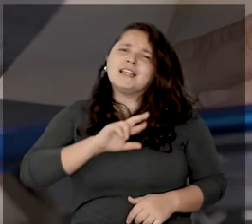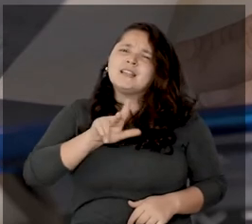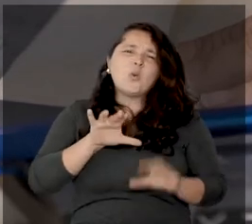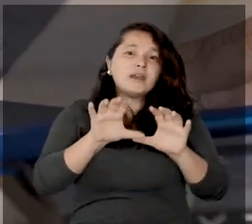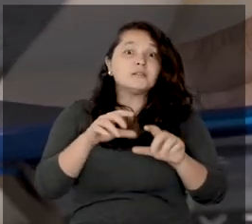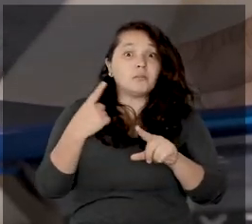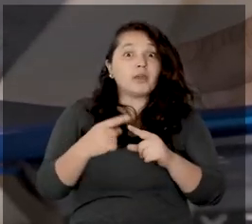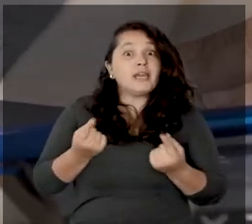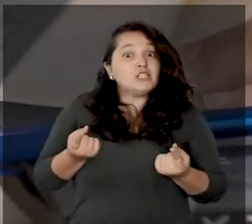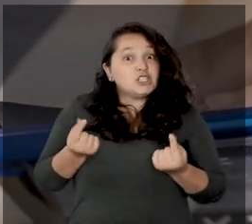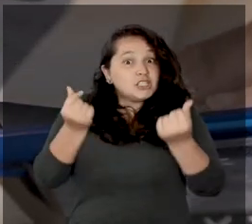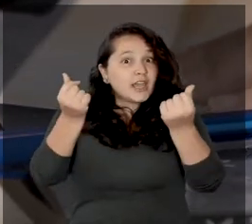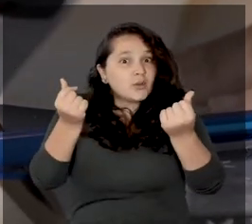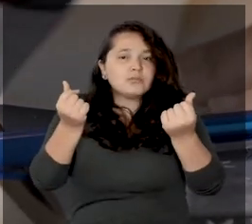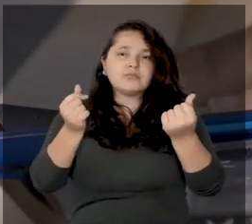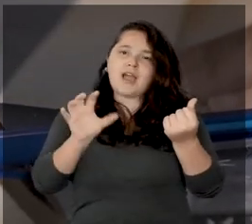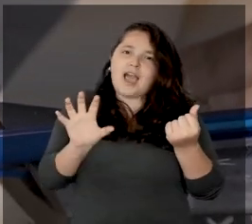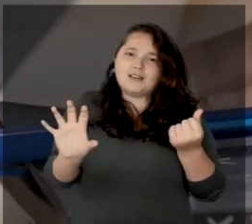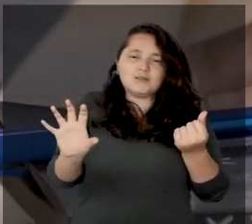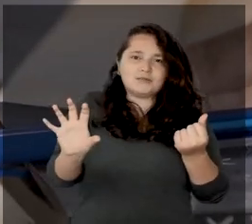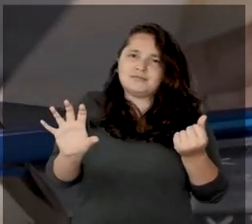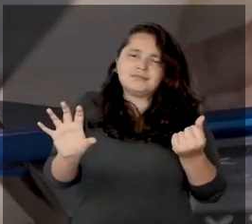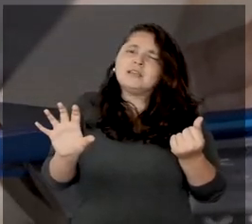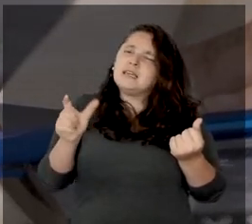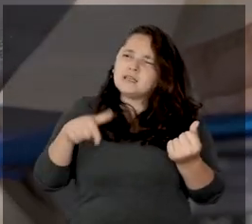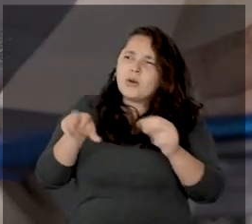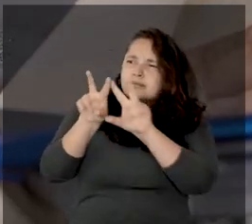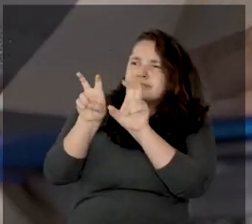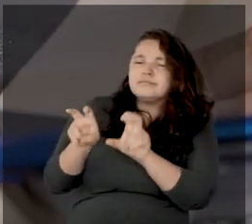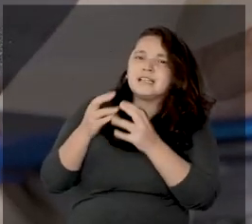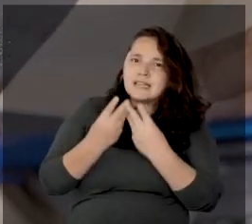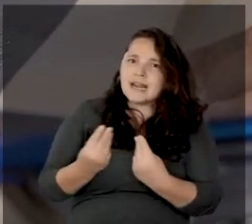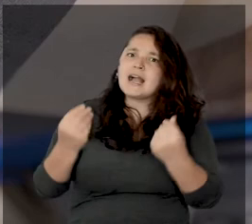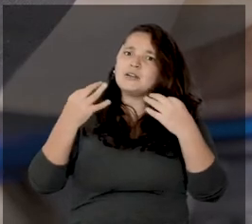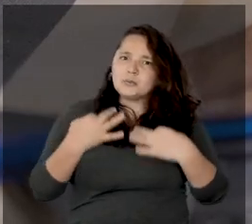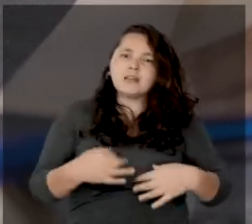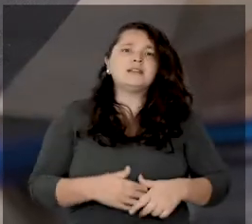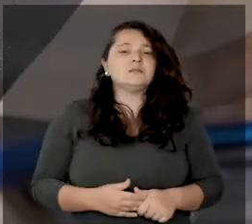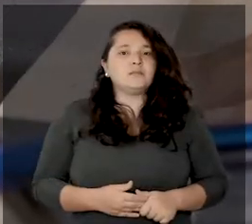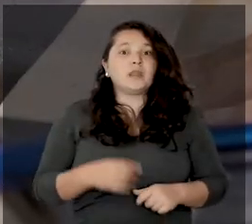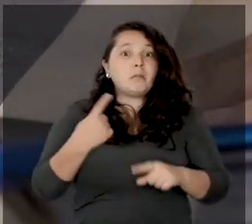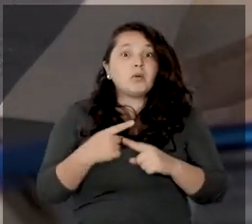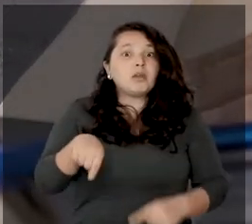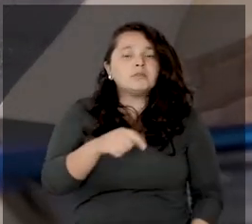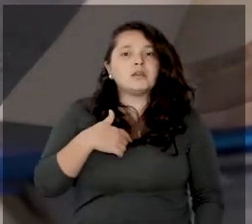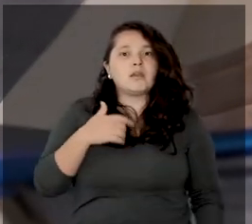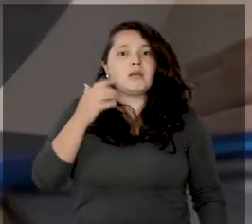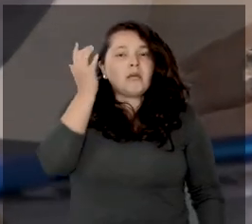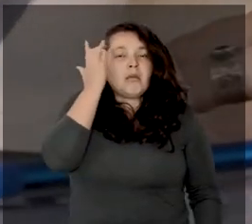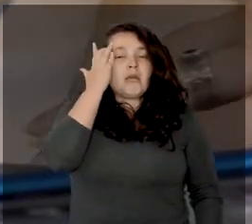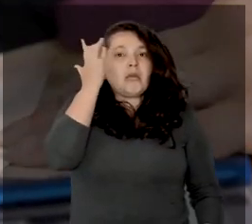dinheiro, né? Então são questões bastante delicadas mesmo, que aí você fica todo o tempo